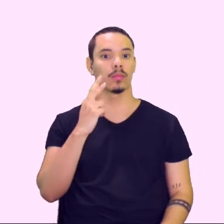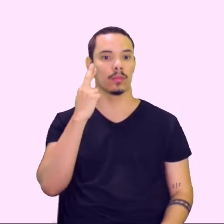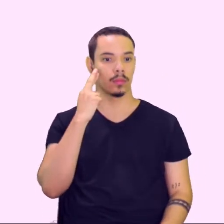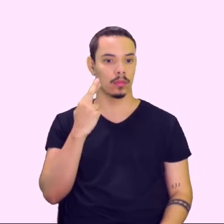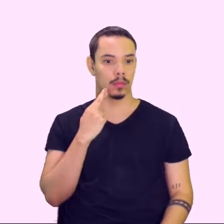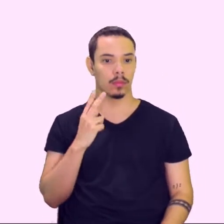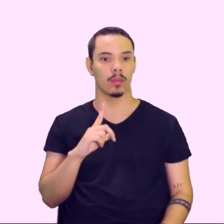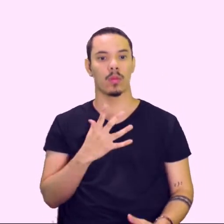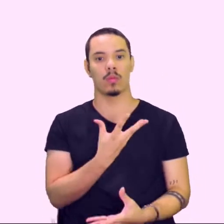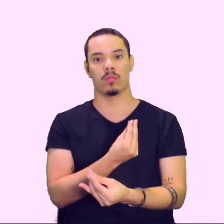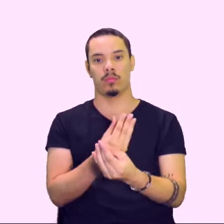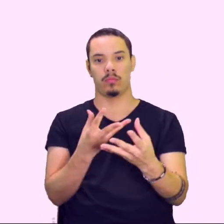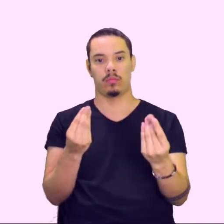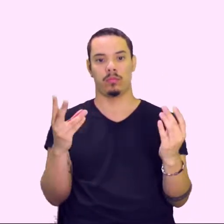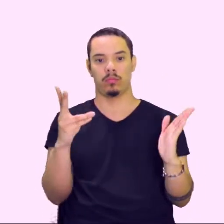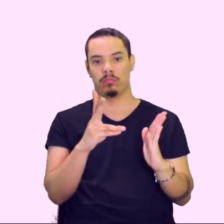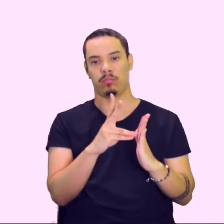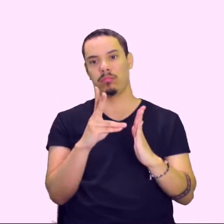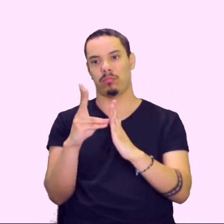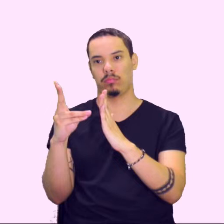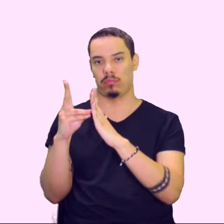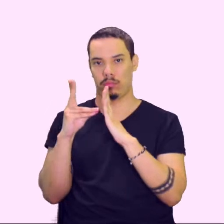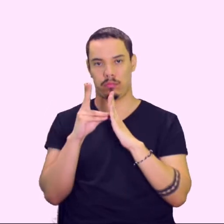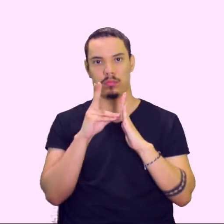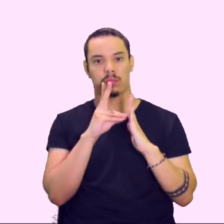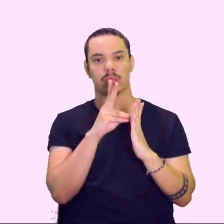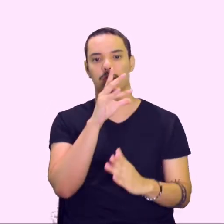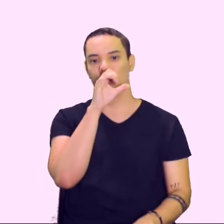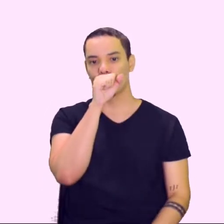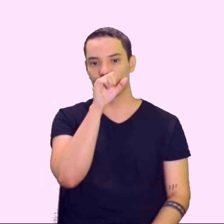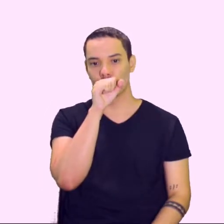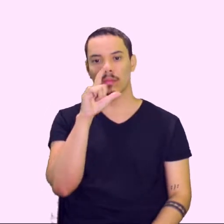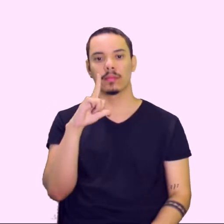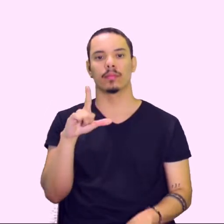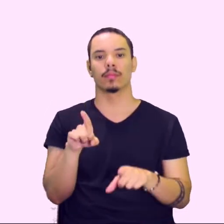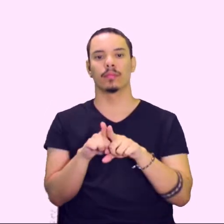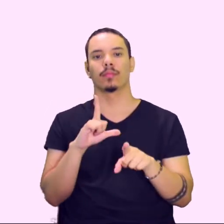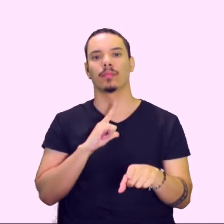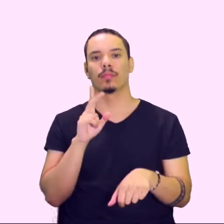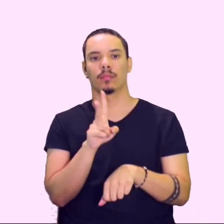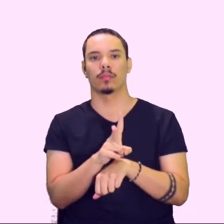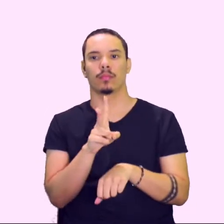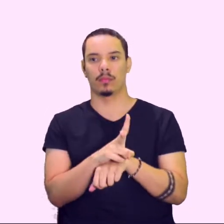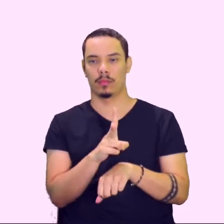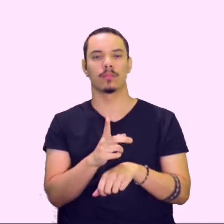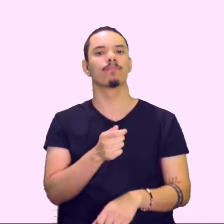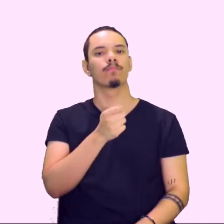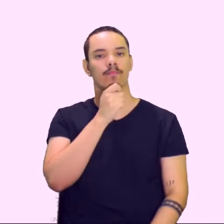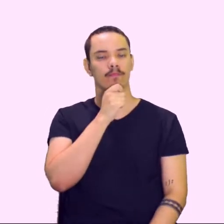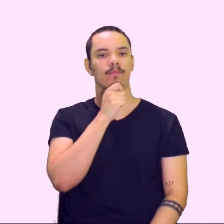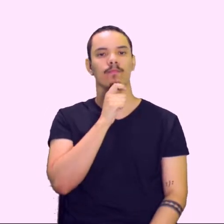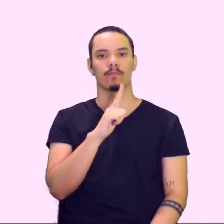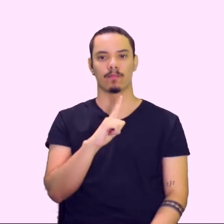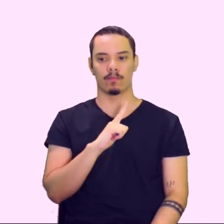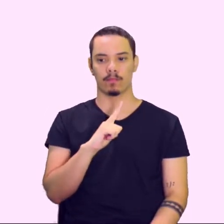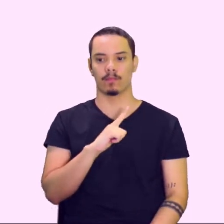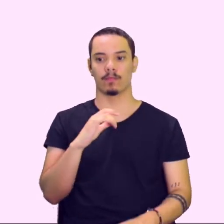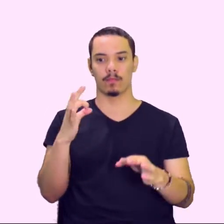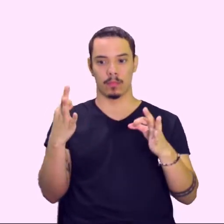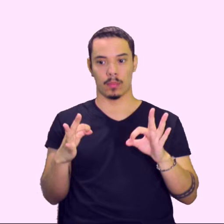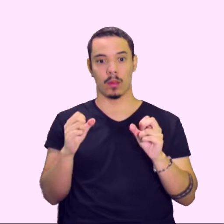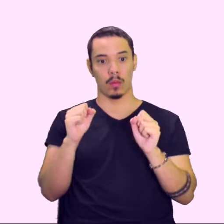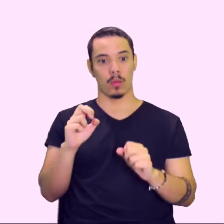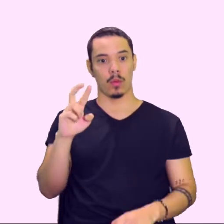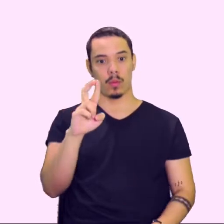terra indígena. Nós temos muitas unidades de conservação também, né, Rogério? Sim, claro, com certeza. Pode observar